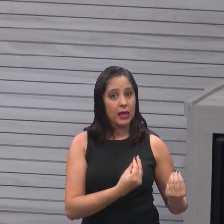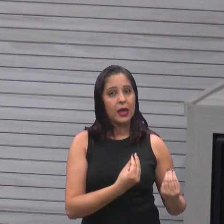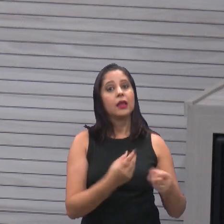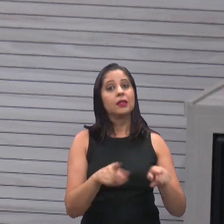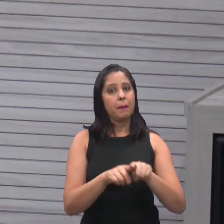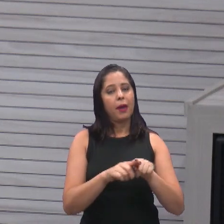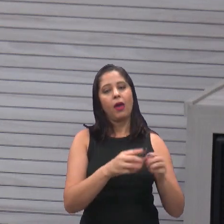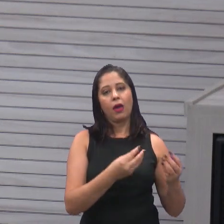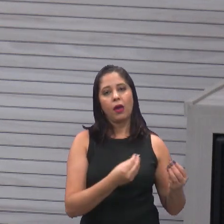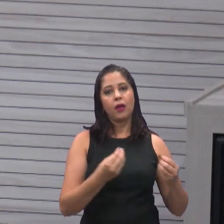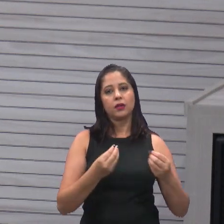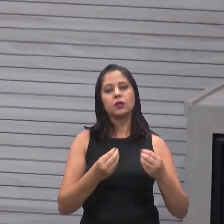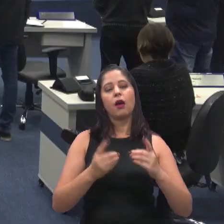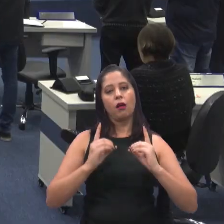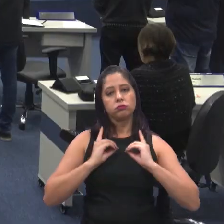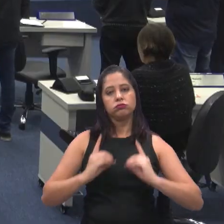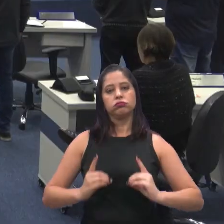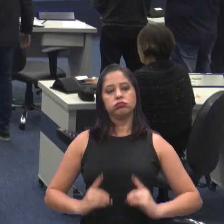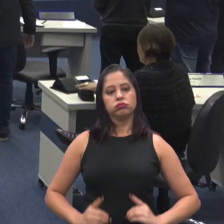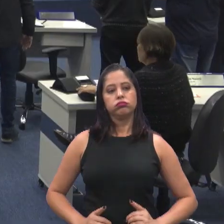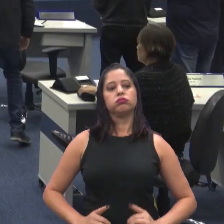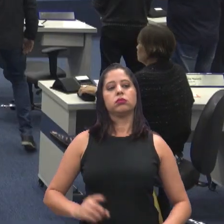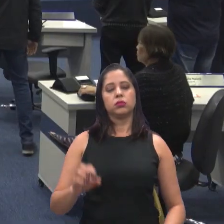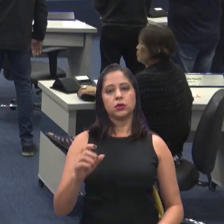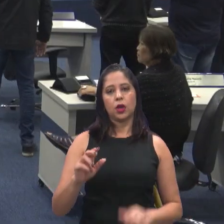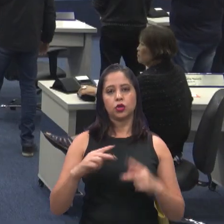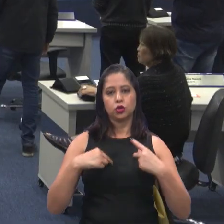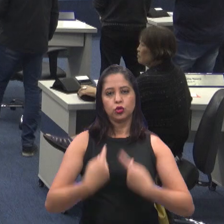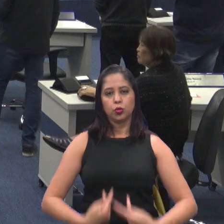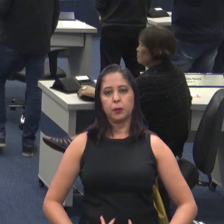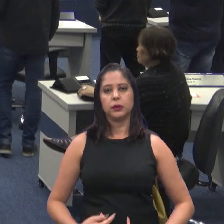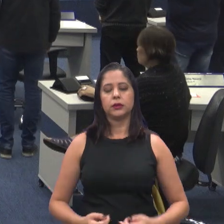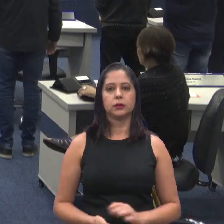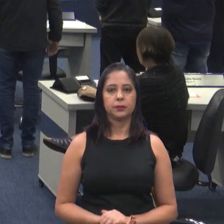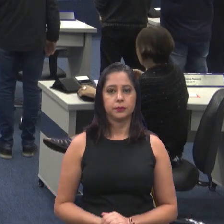humana. Obrigado, senhor presidente. Com a palavra, vereador Lino Bispo.